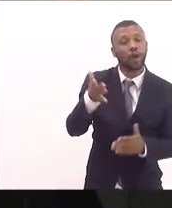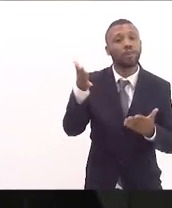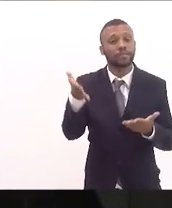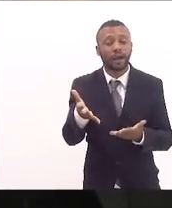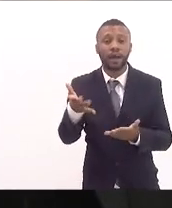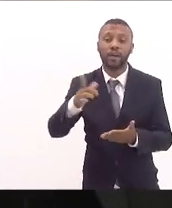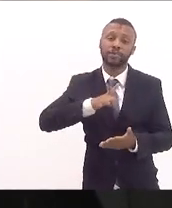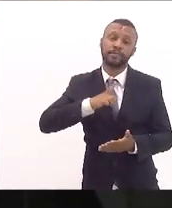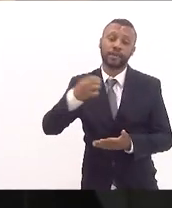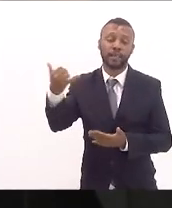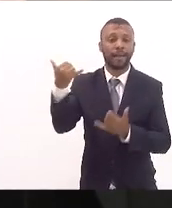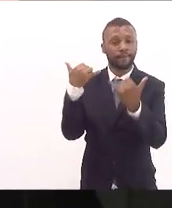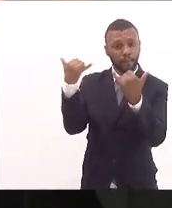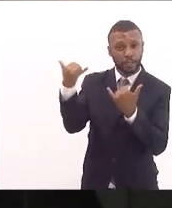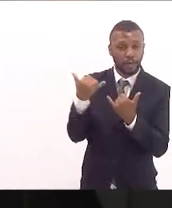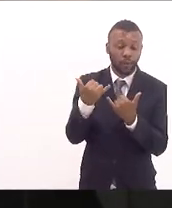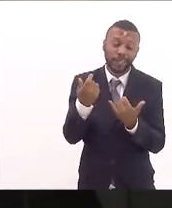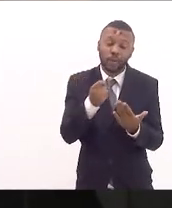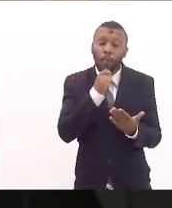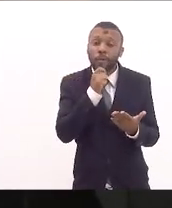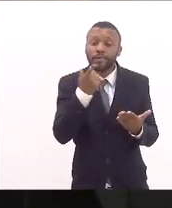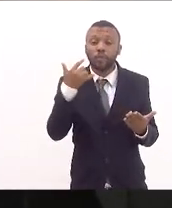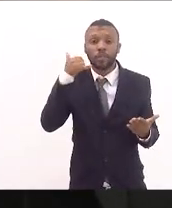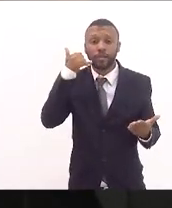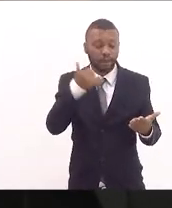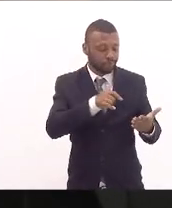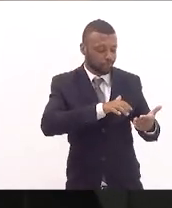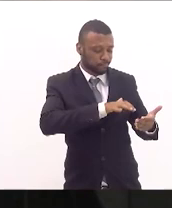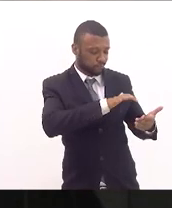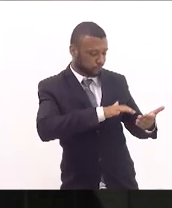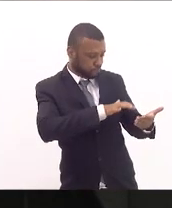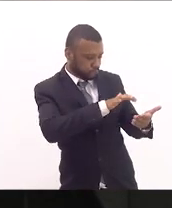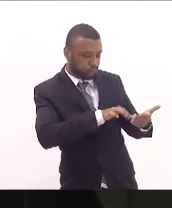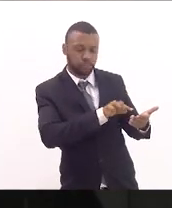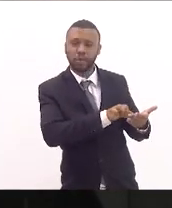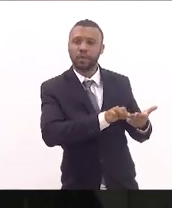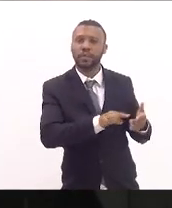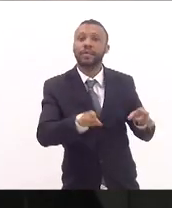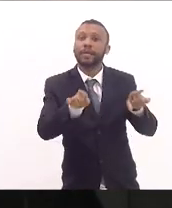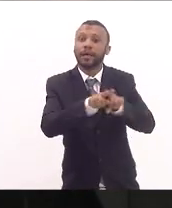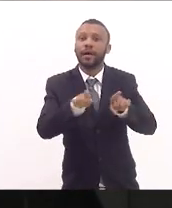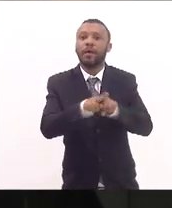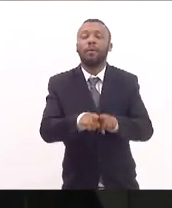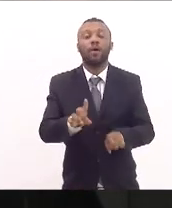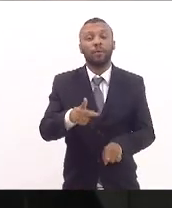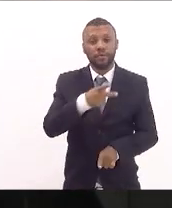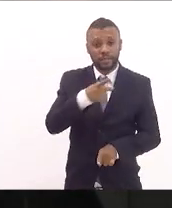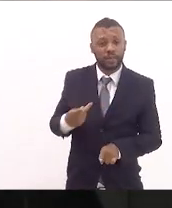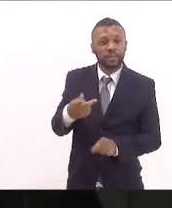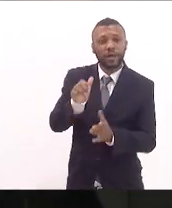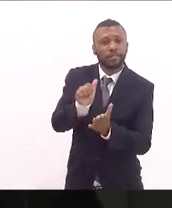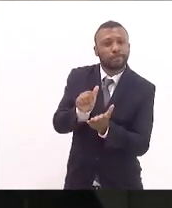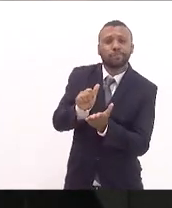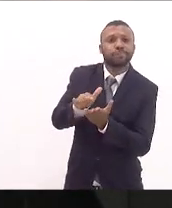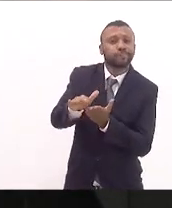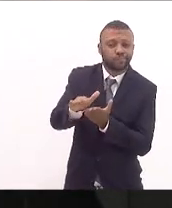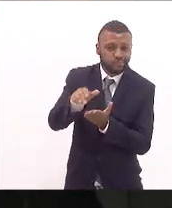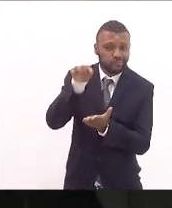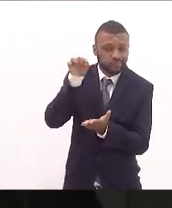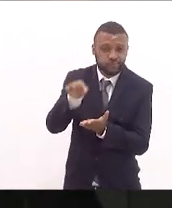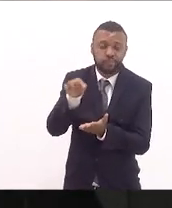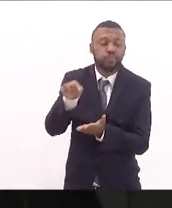reformação não vi ainda no celular que ele também teria demitido o presidente da